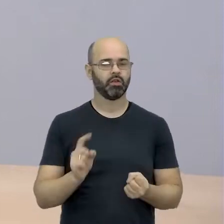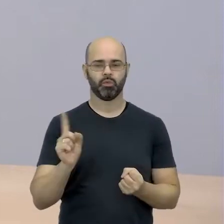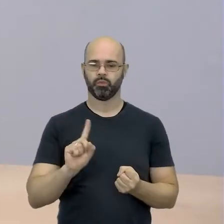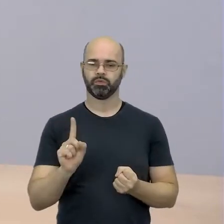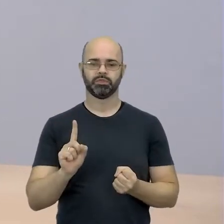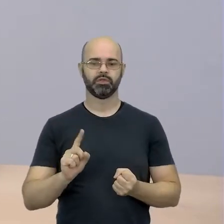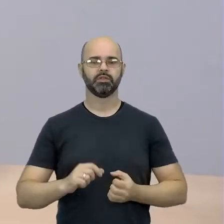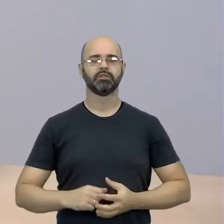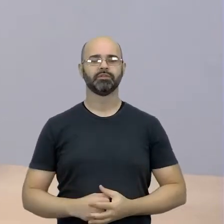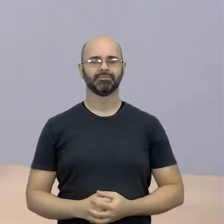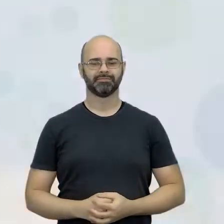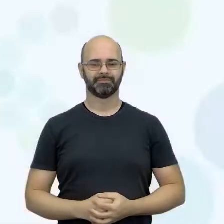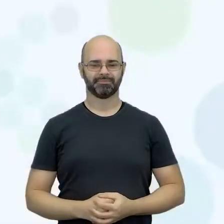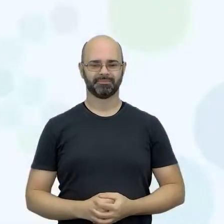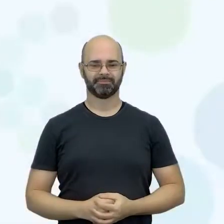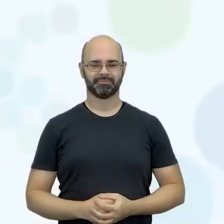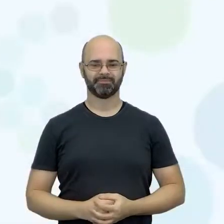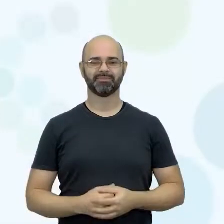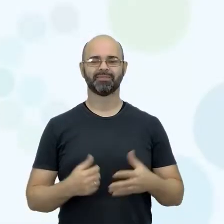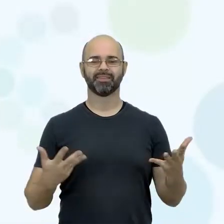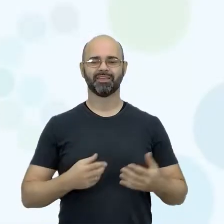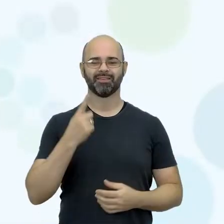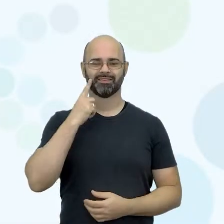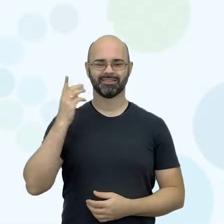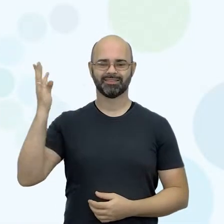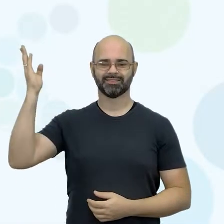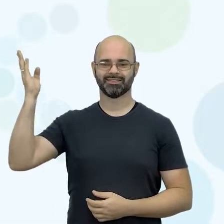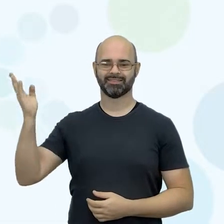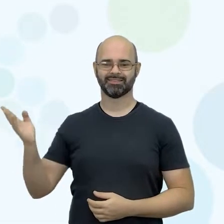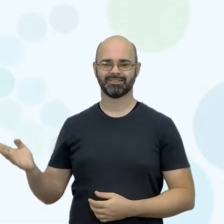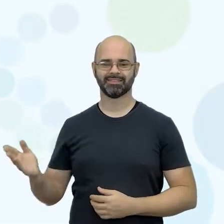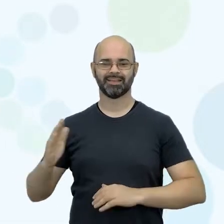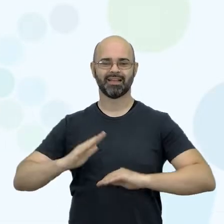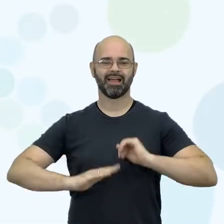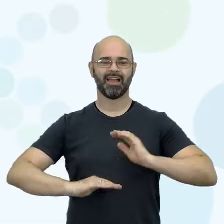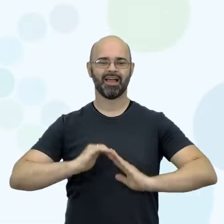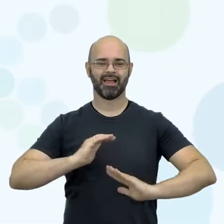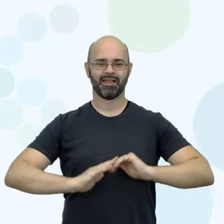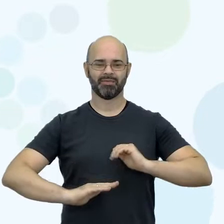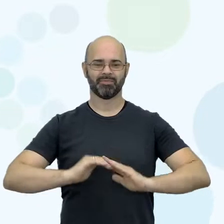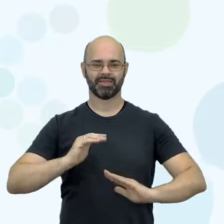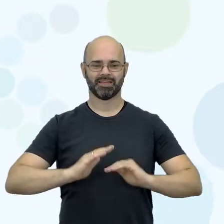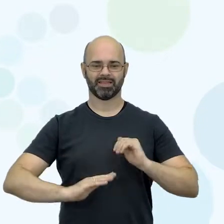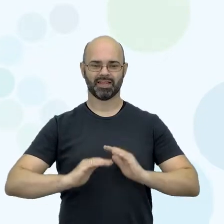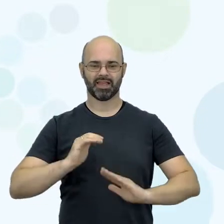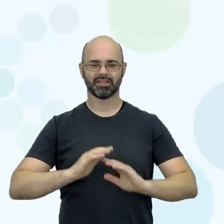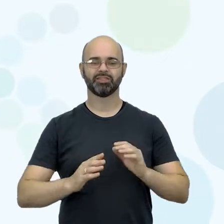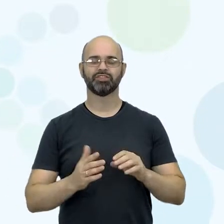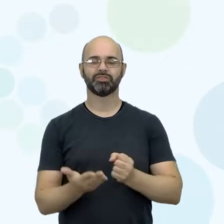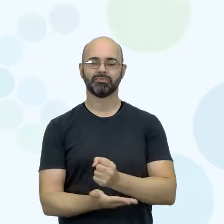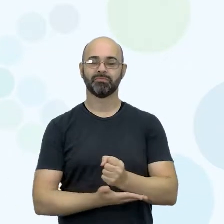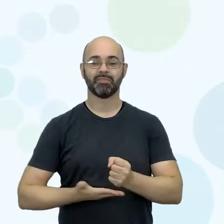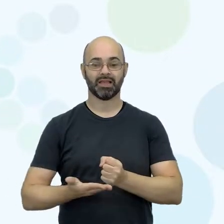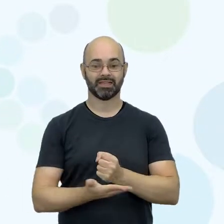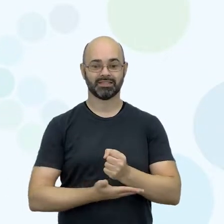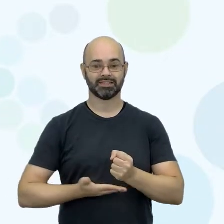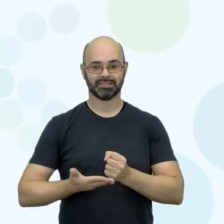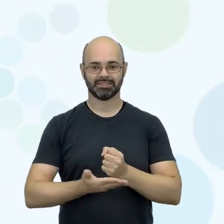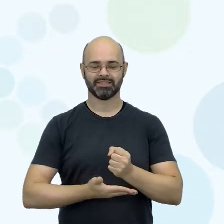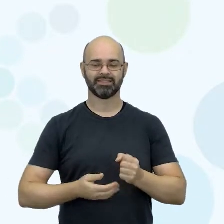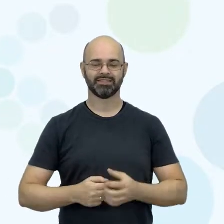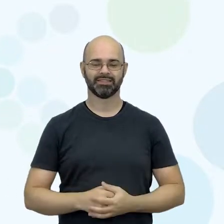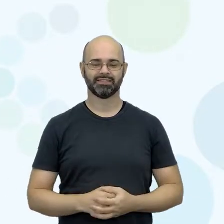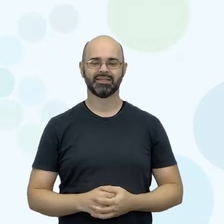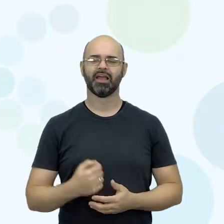aula. Olha lá, vocês estão vendo ali no LED, tem a habilidade do eixo estrutural, que várias vezes, inclusive, eu